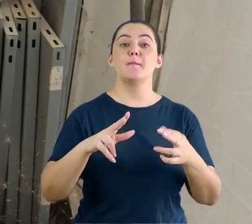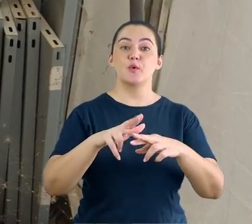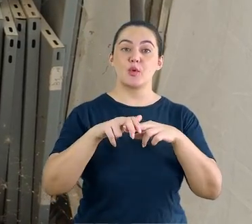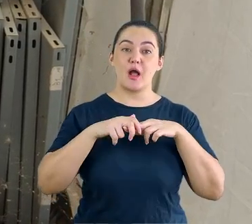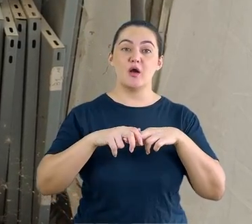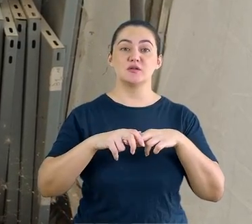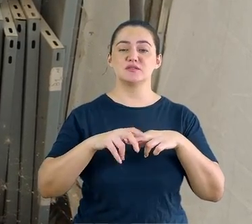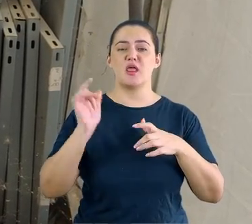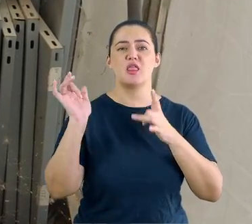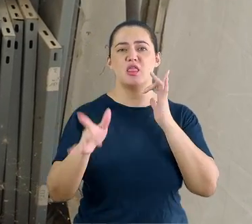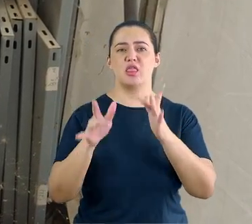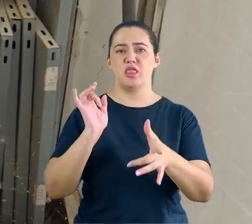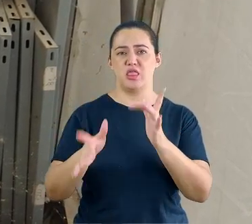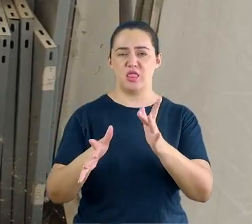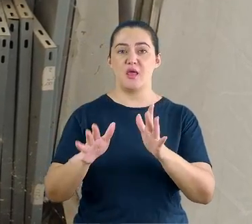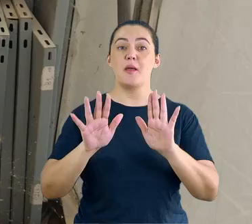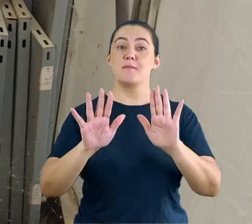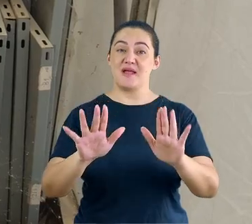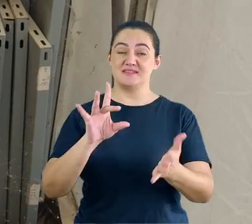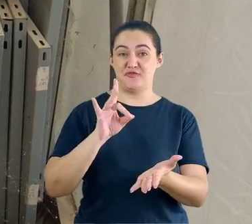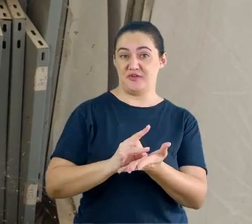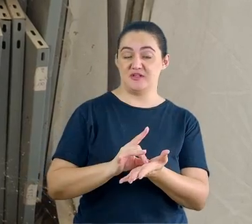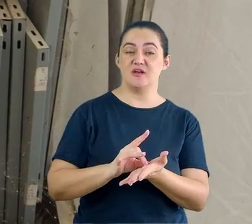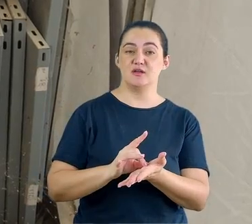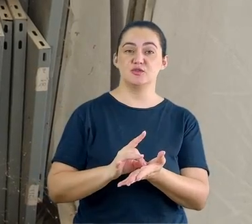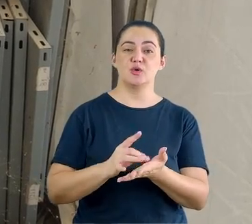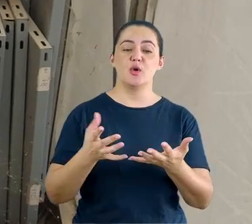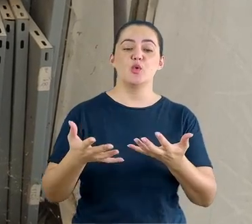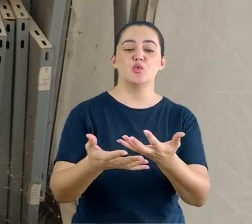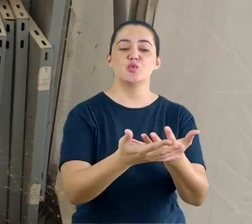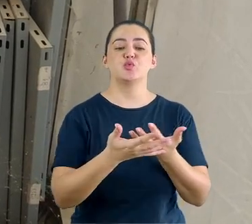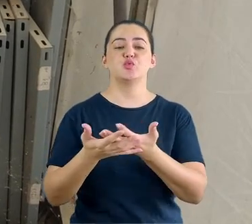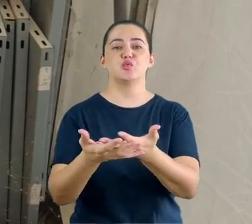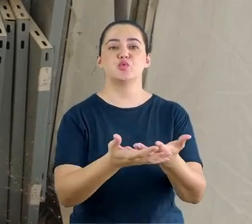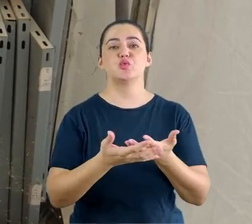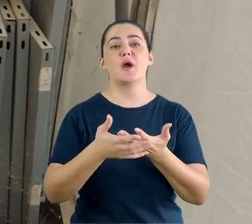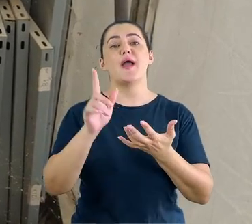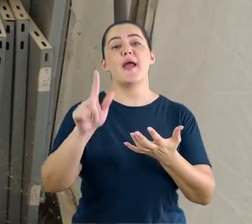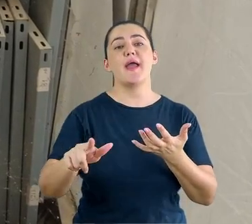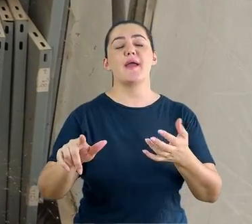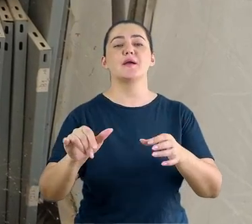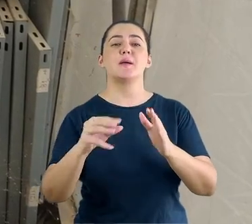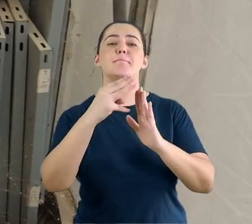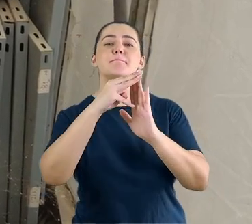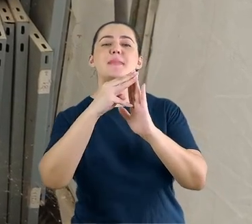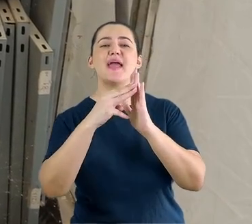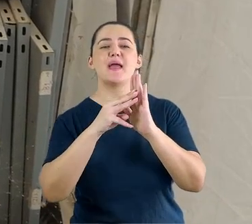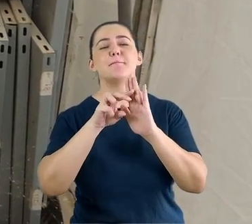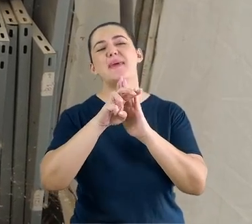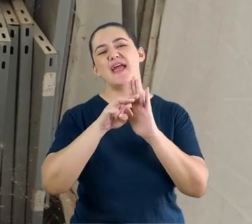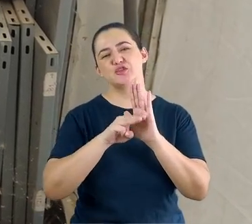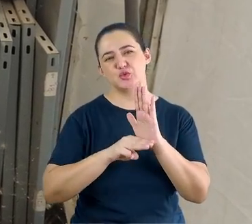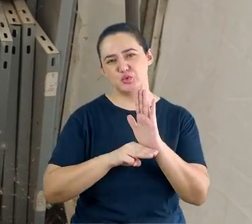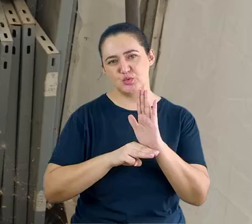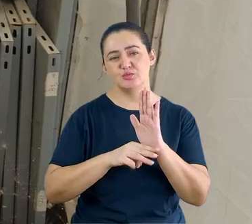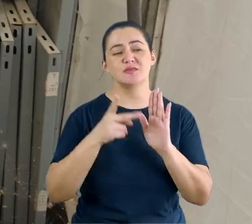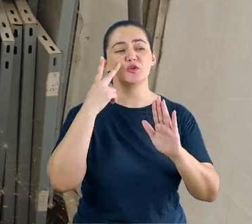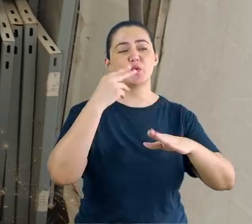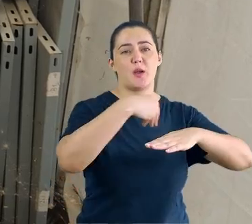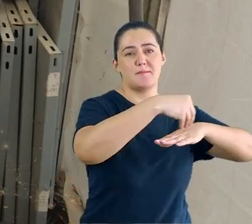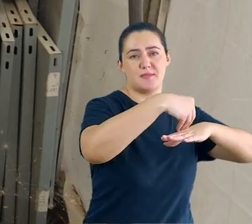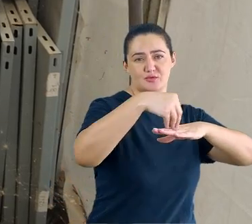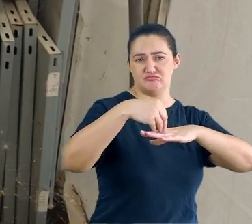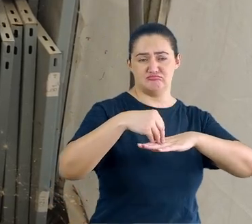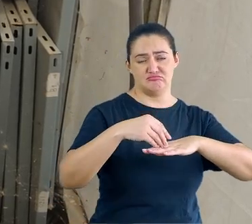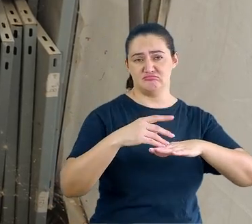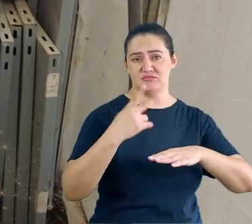de antiguidades que foram encontradas. Na verdade, o peneiramento faz parte do método regular de arqueologia, mas ele aqui foi adaptado.